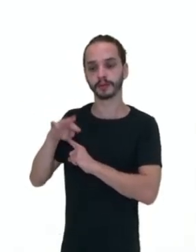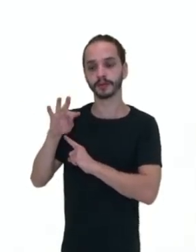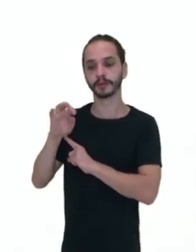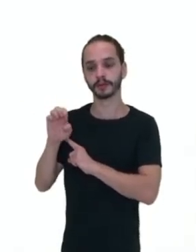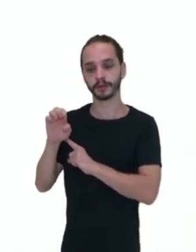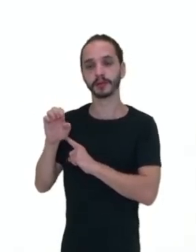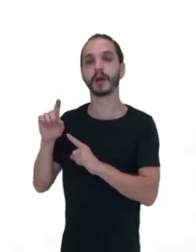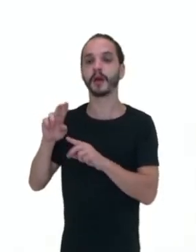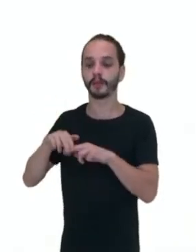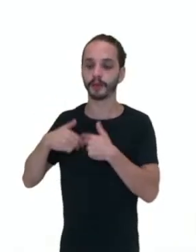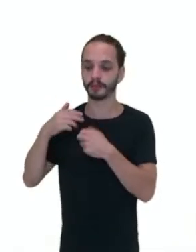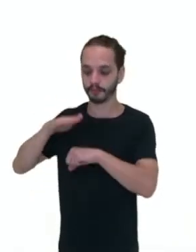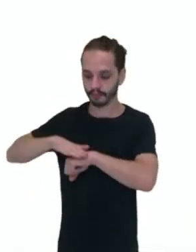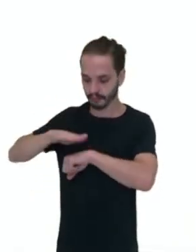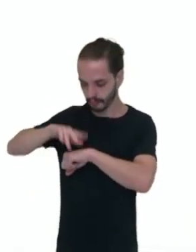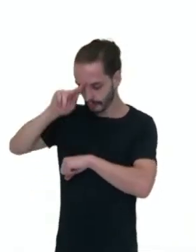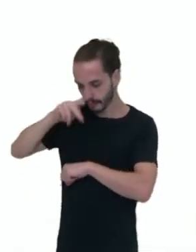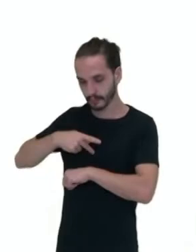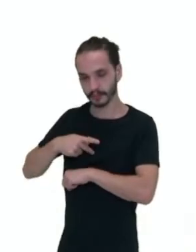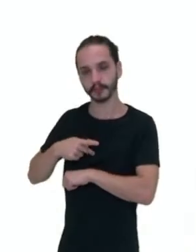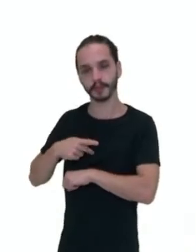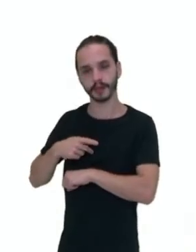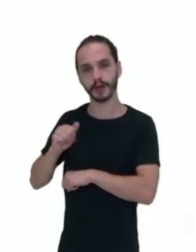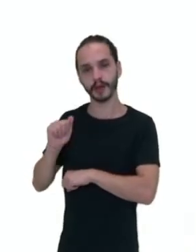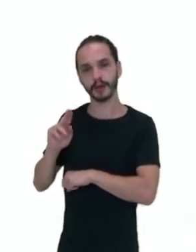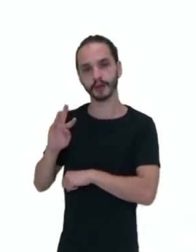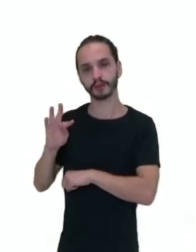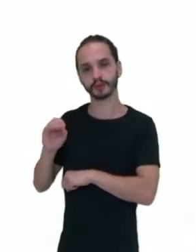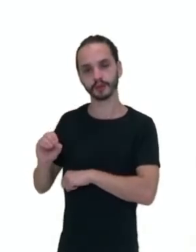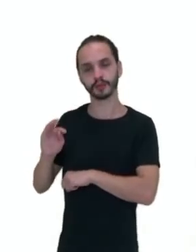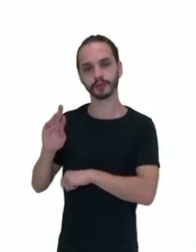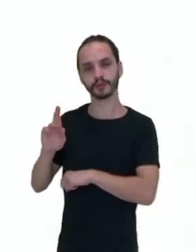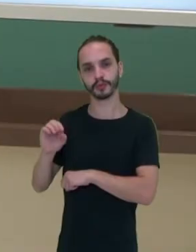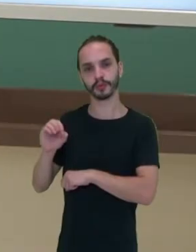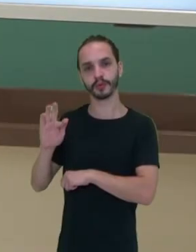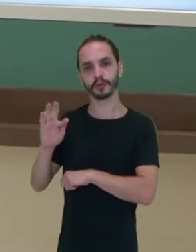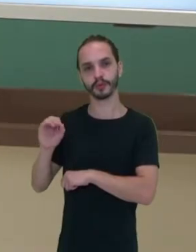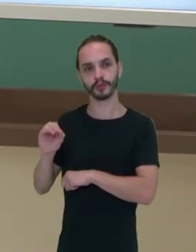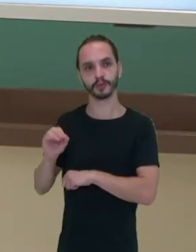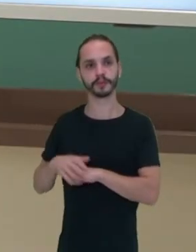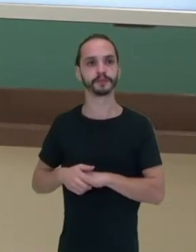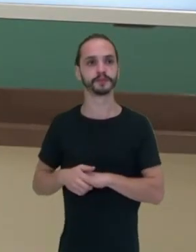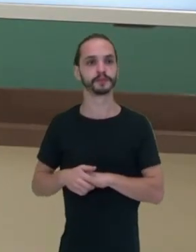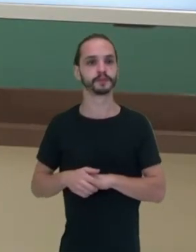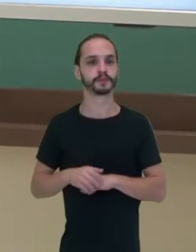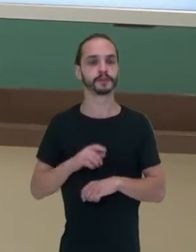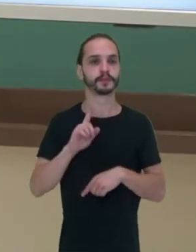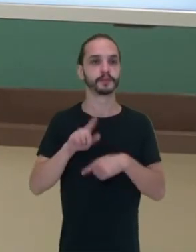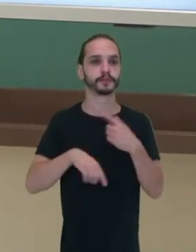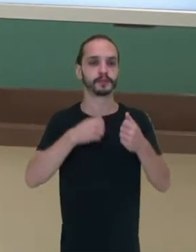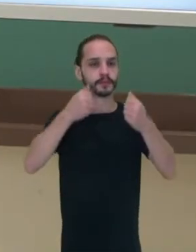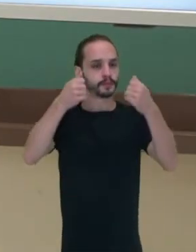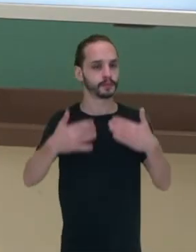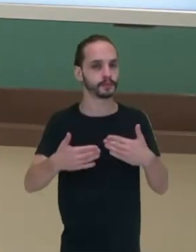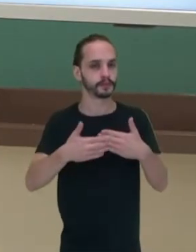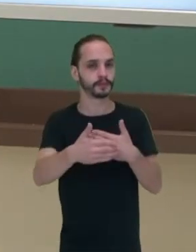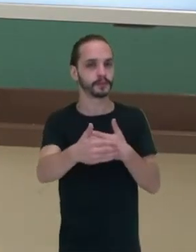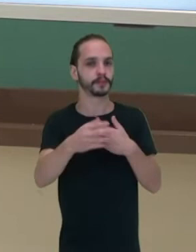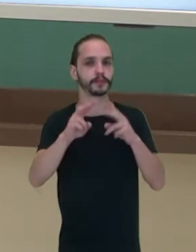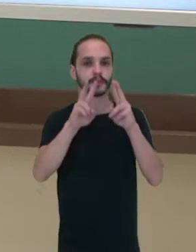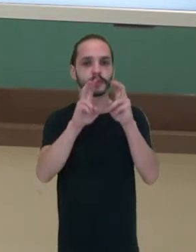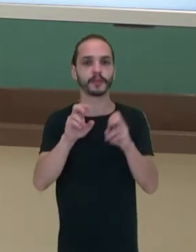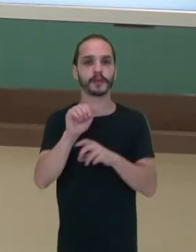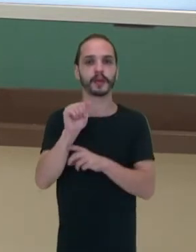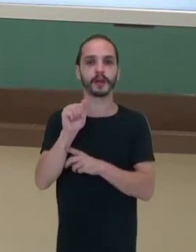vê aqui uma ameba, que depois em outra aula até a gente vai falar dela por conta de uma doença,